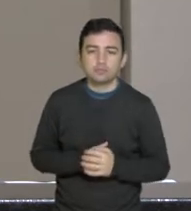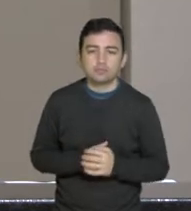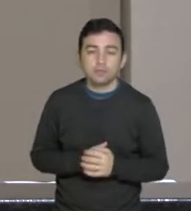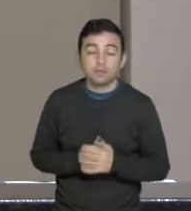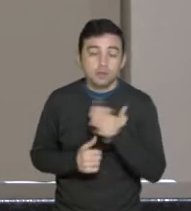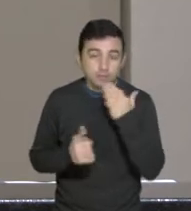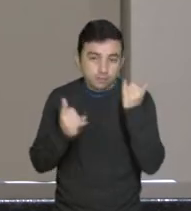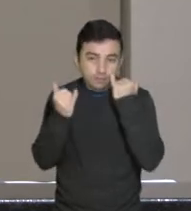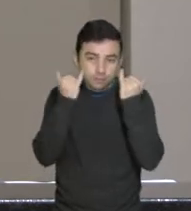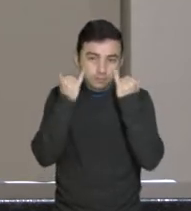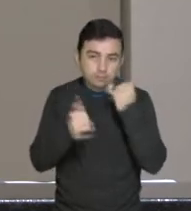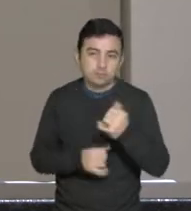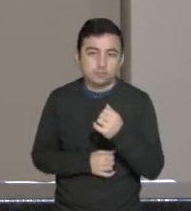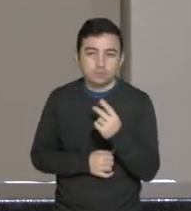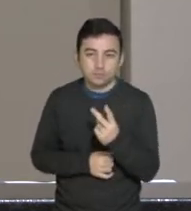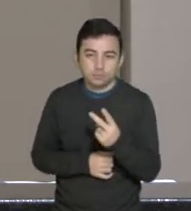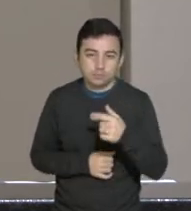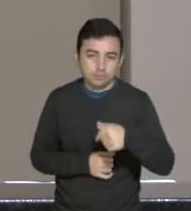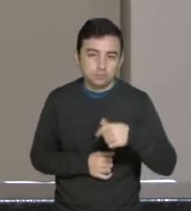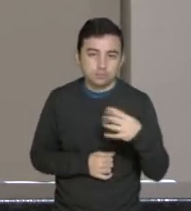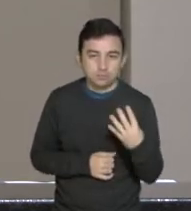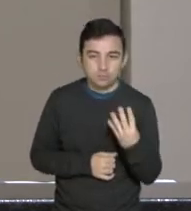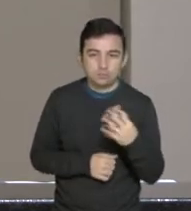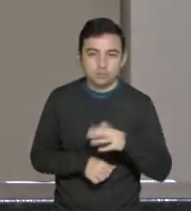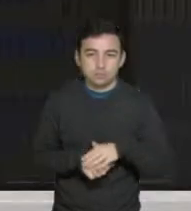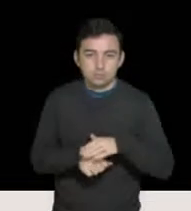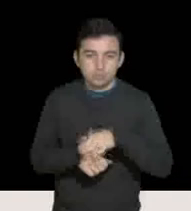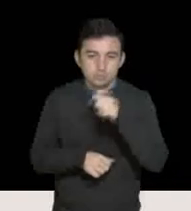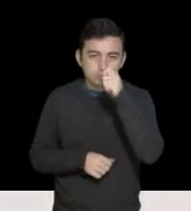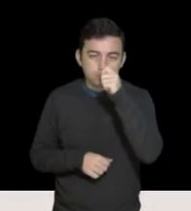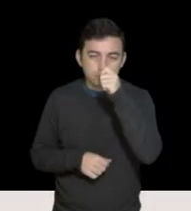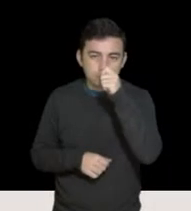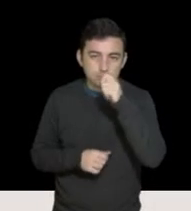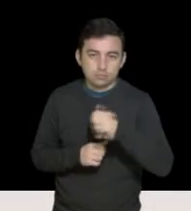de informação 274, deputado João Amin,